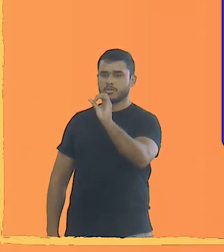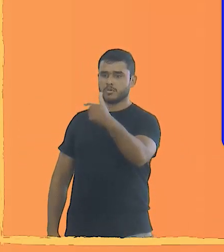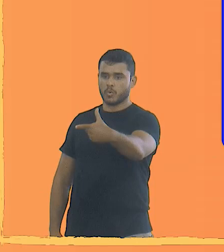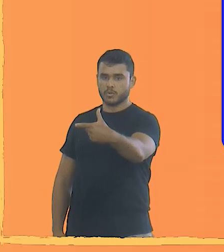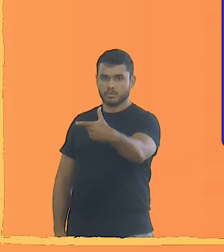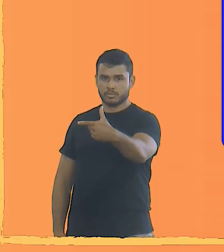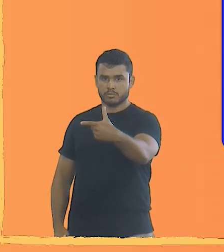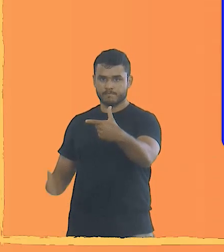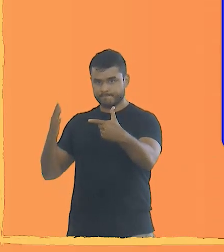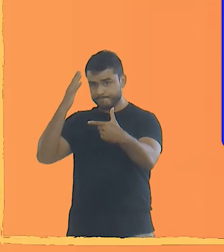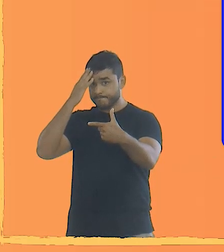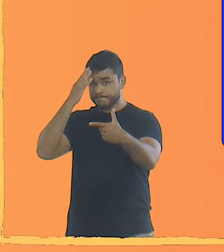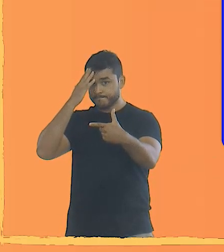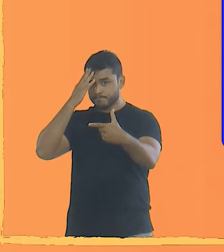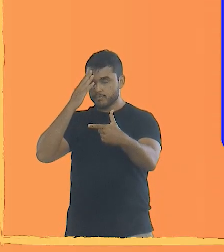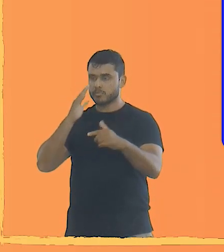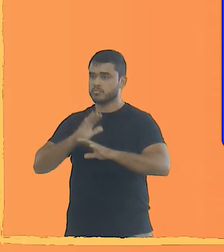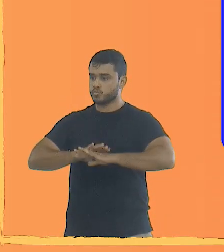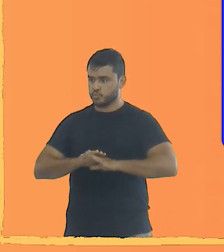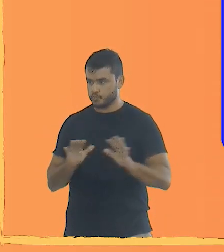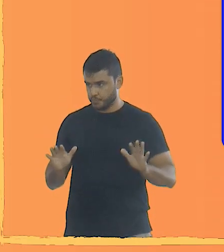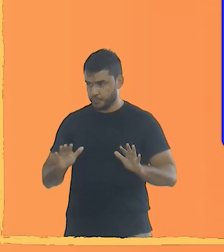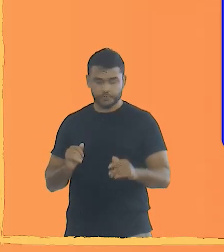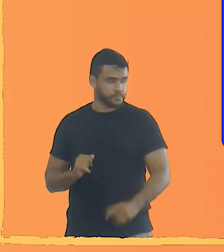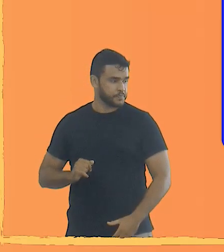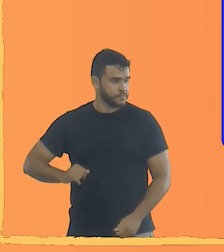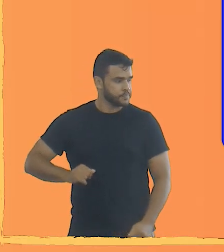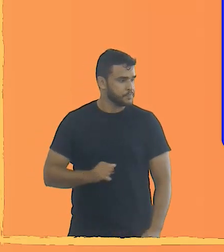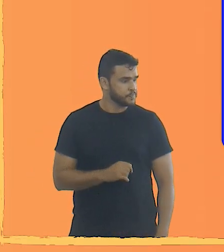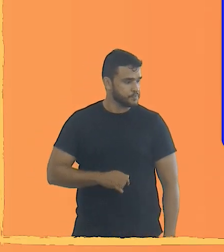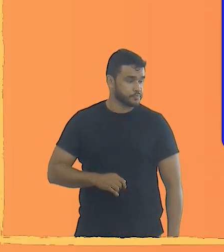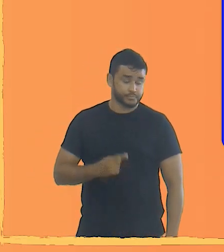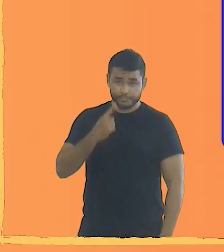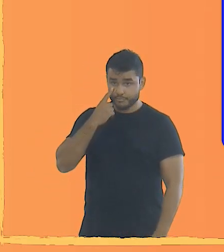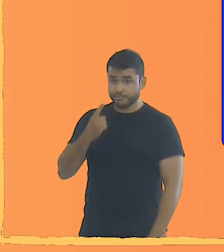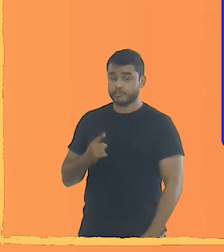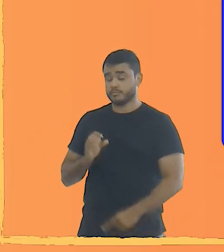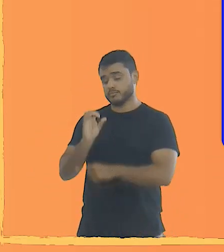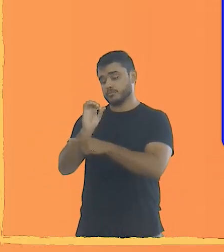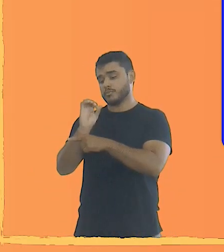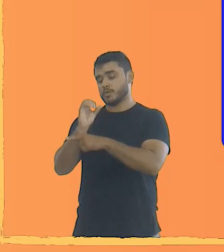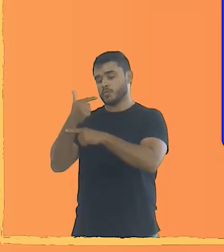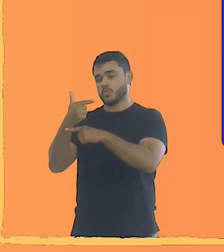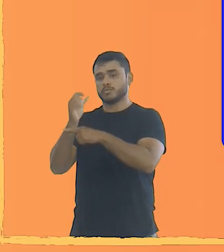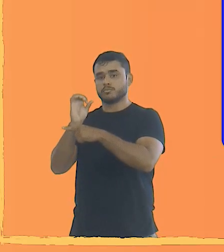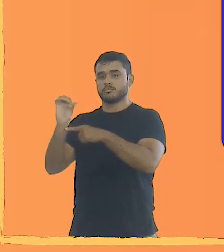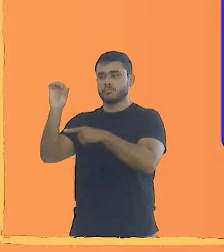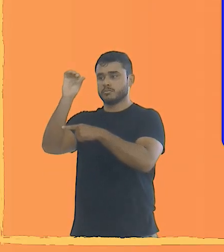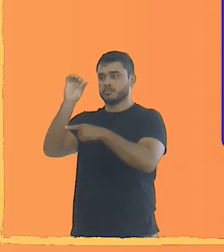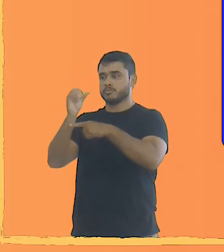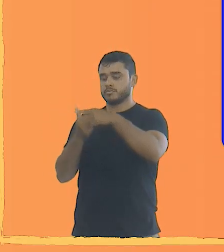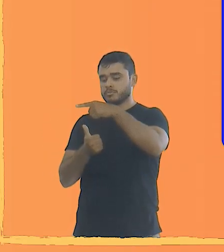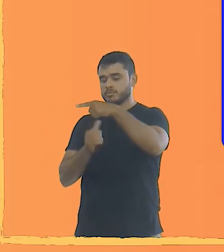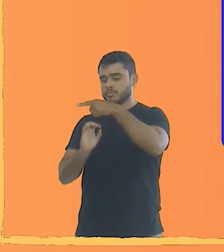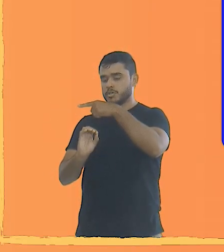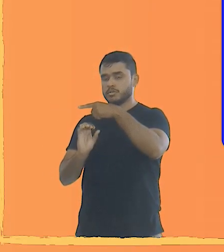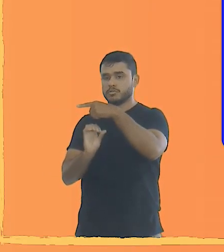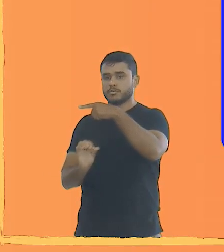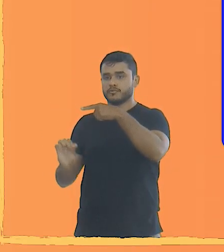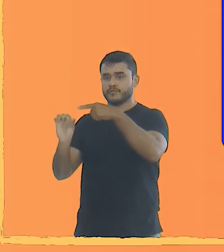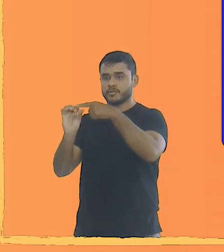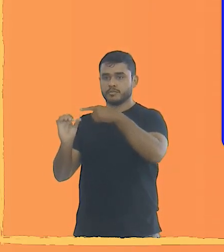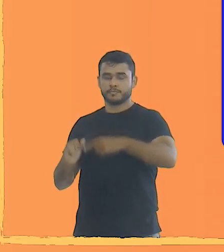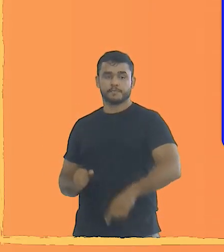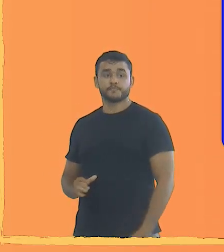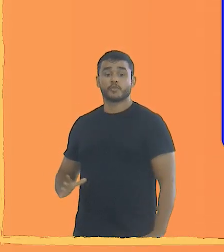que a questão pediu. Então, o resultado da divisão é 62 elevado a 6 dividido por 10 elevado a 6.